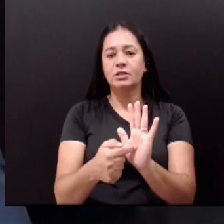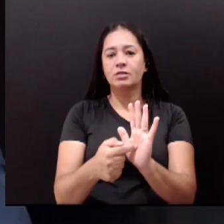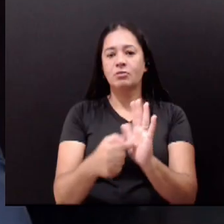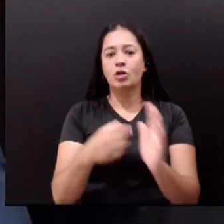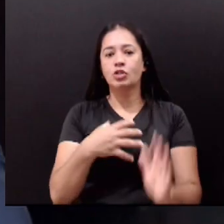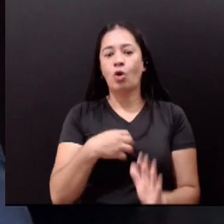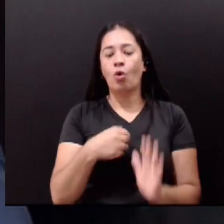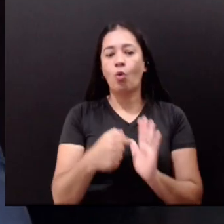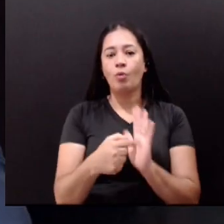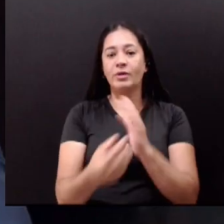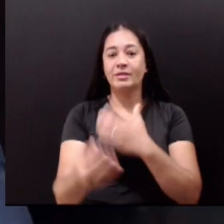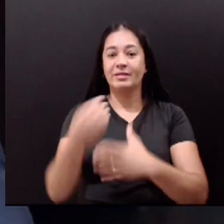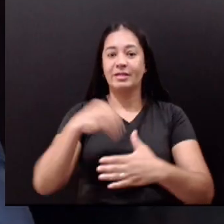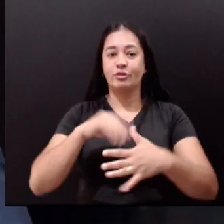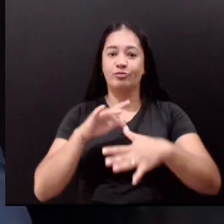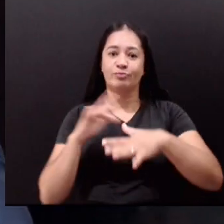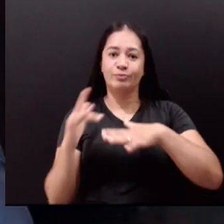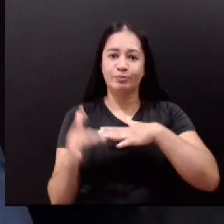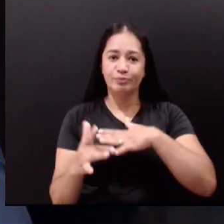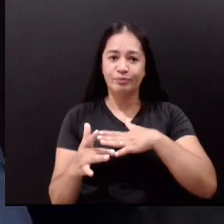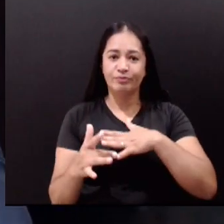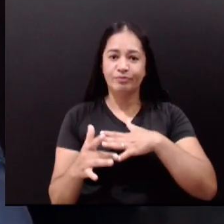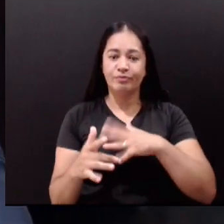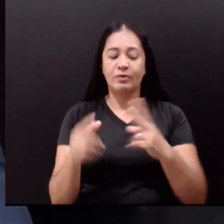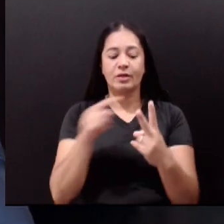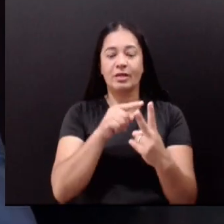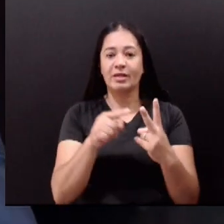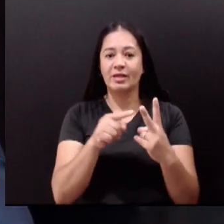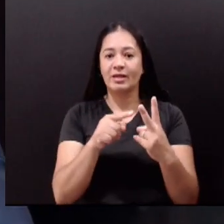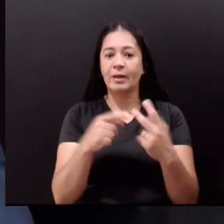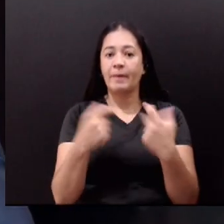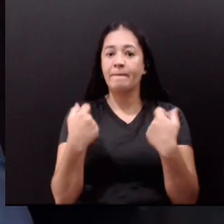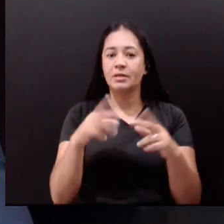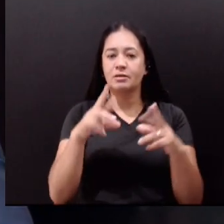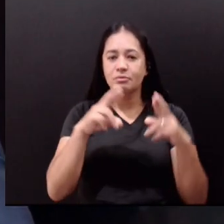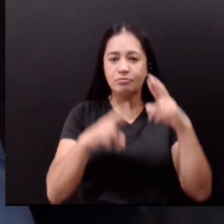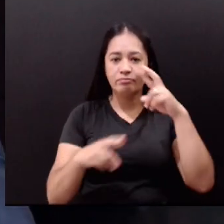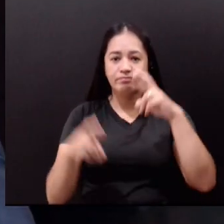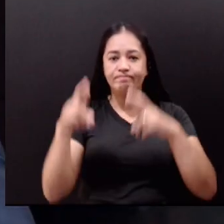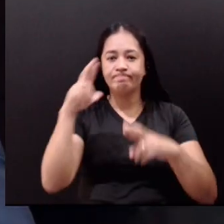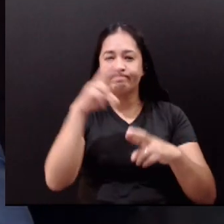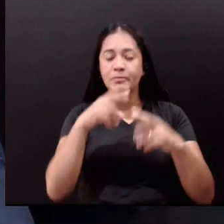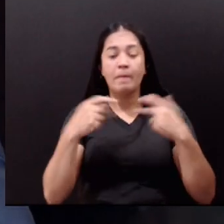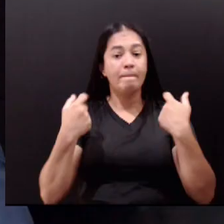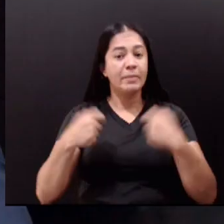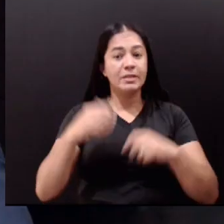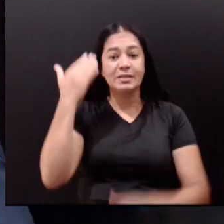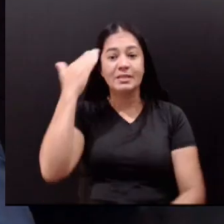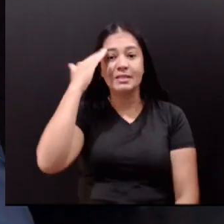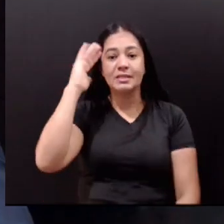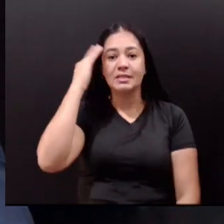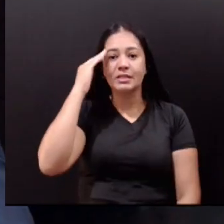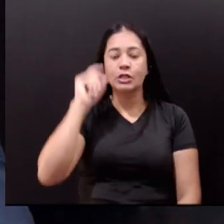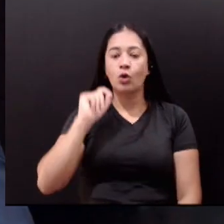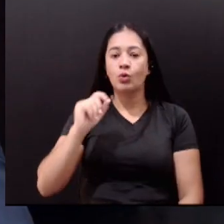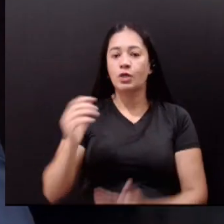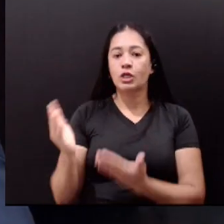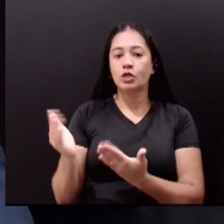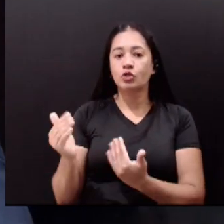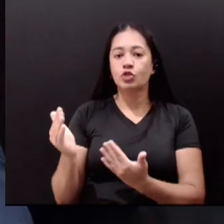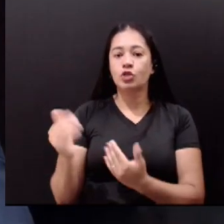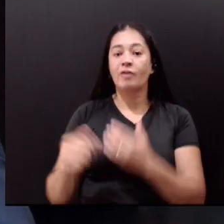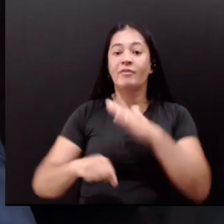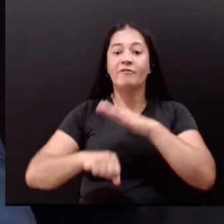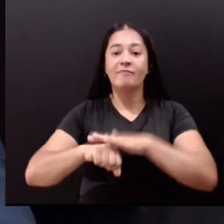para os filhos. E os pais, eles têm que fiscalizar, eles têm que entender o que que os jovens estão fazendo, eles têm que perder